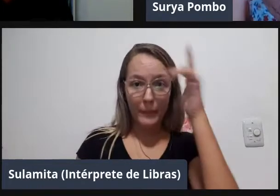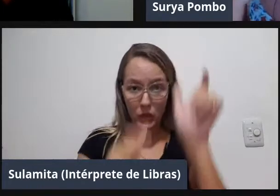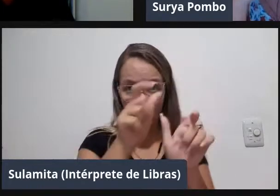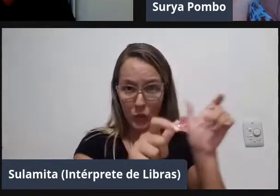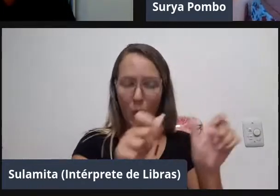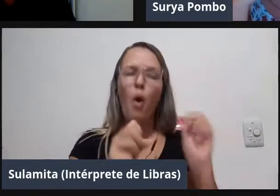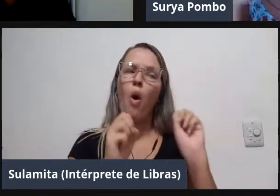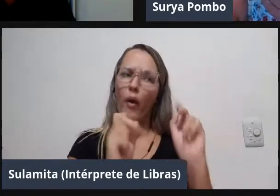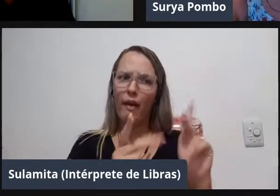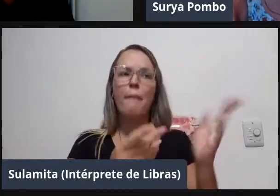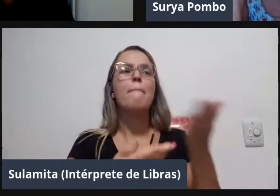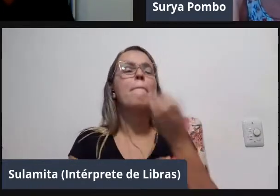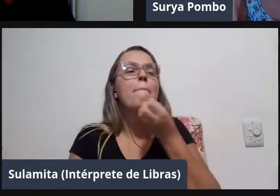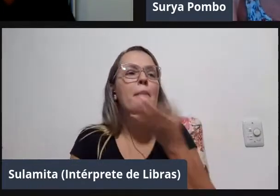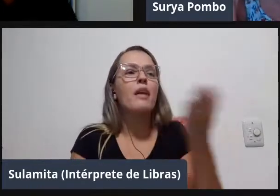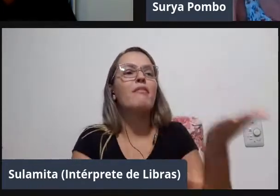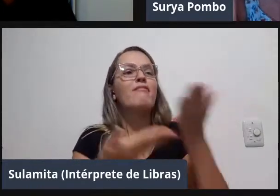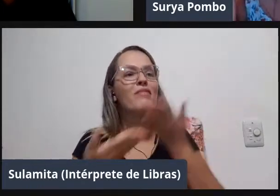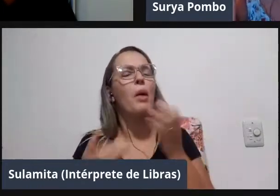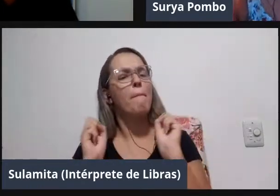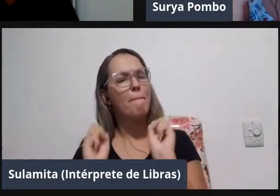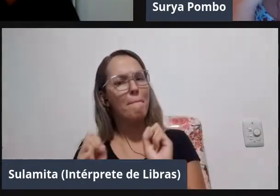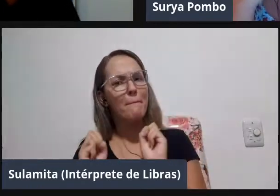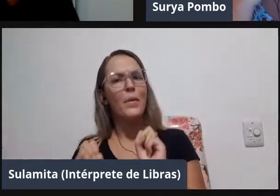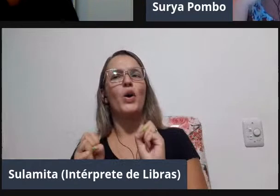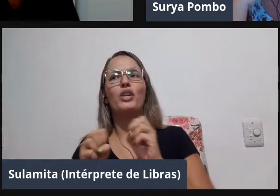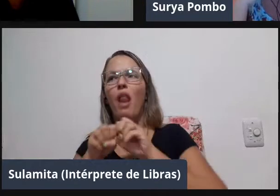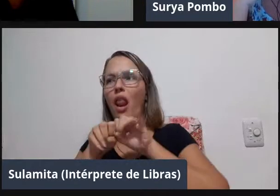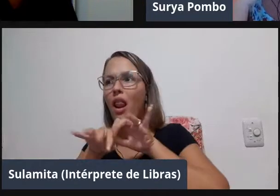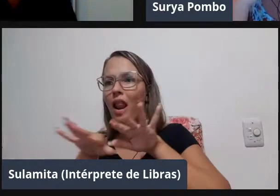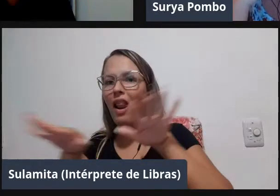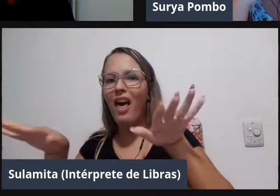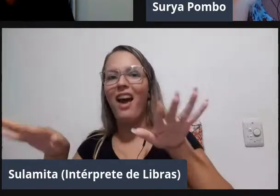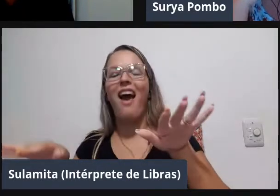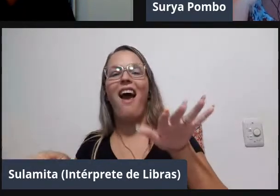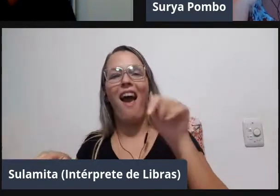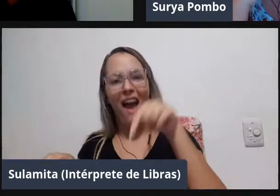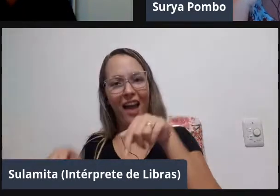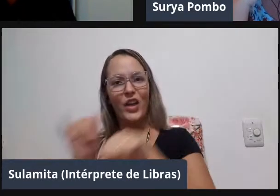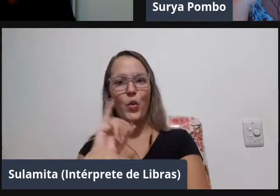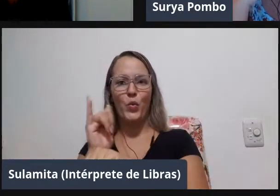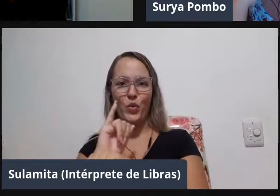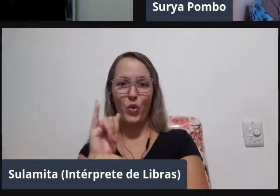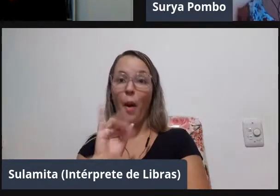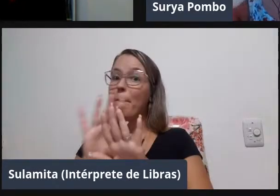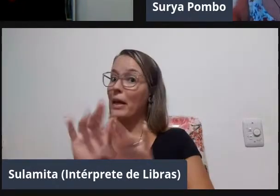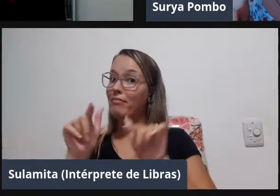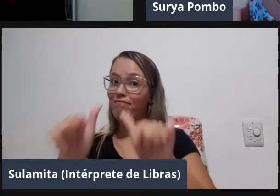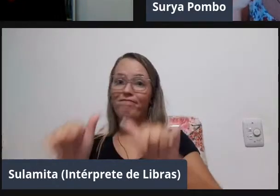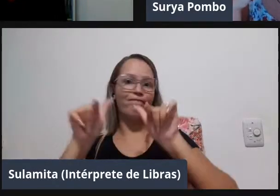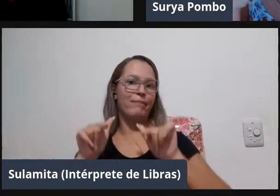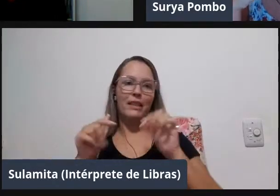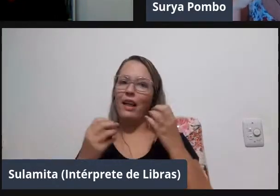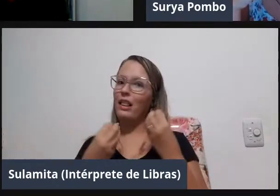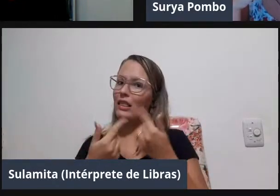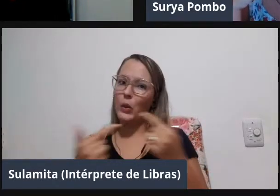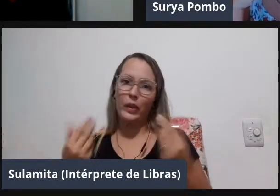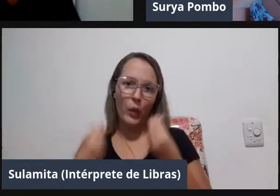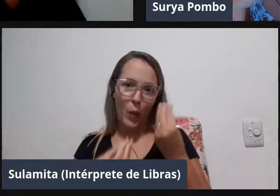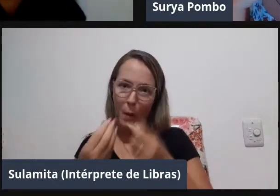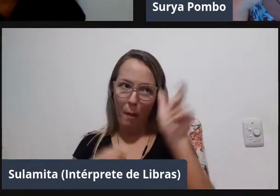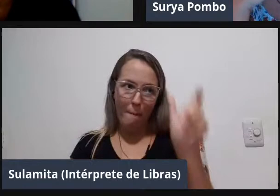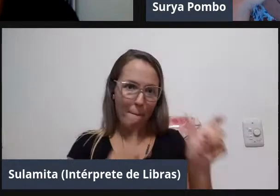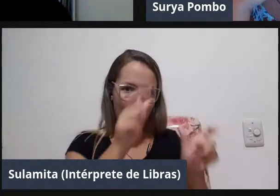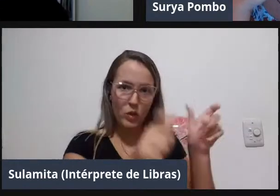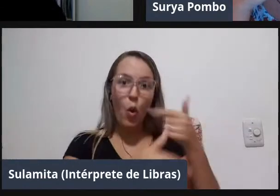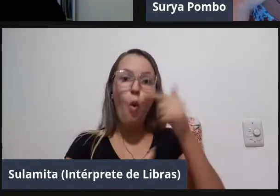né? Divulguem o nosso canal, inscrevam-se no nosso canal, mas ainda a gente não tem a certificação para os convidados e convidadas. Tudo bem? Então